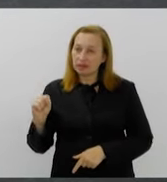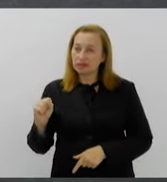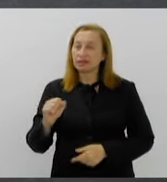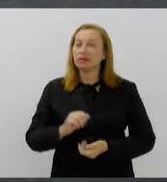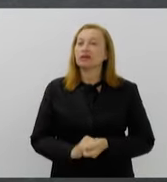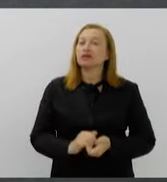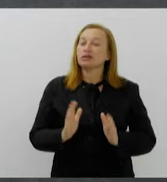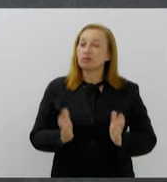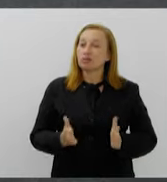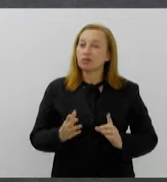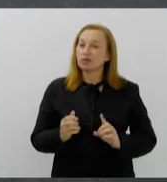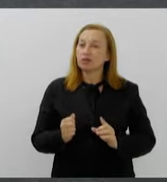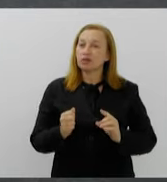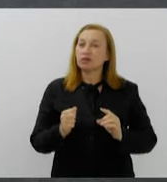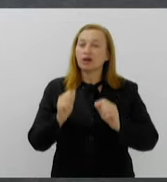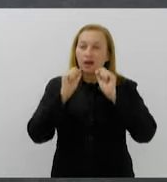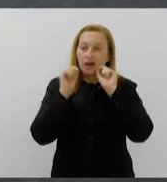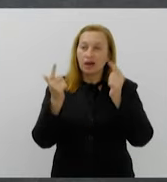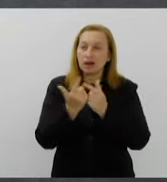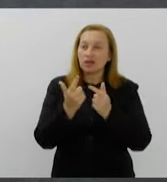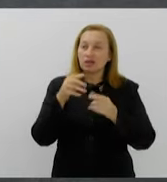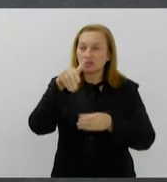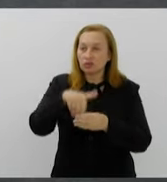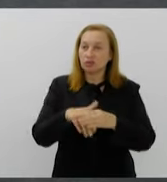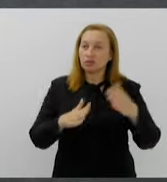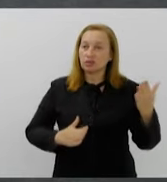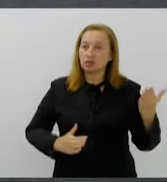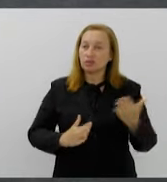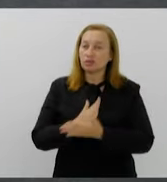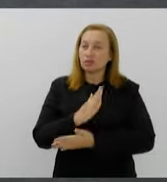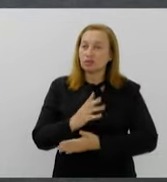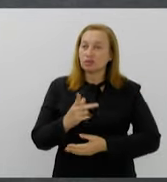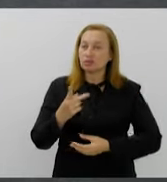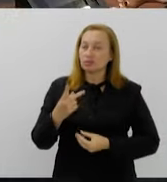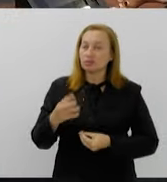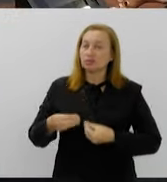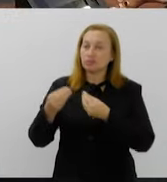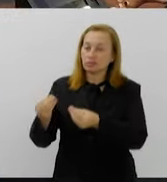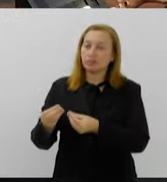a assembleia votou e concedeu a ele obrigado presidente